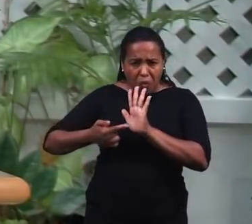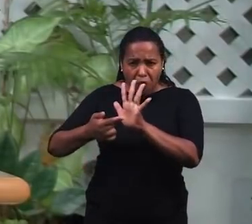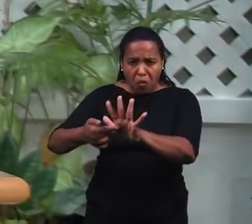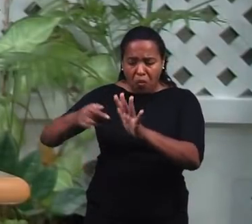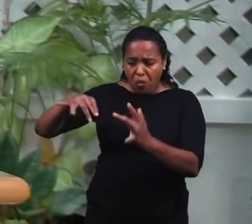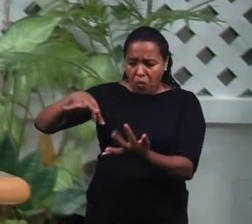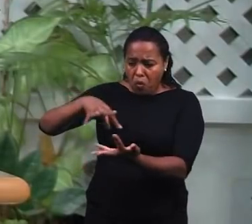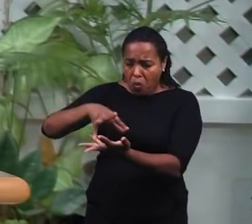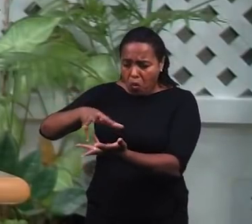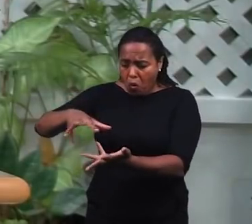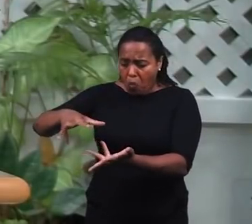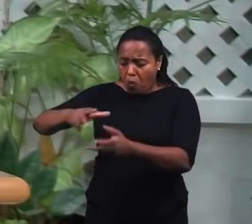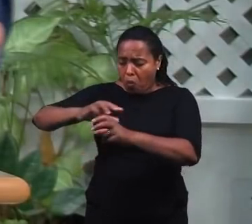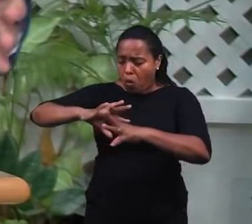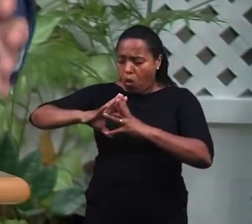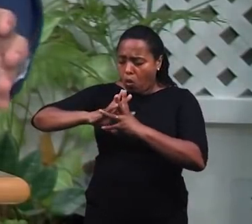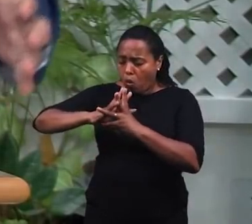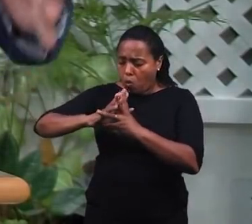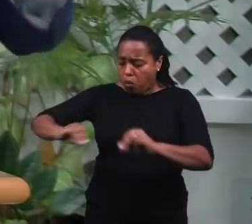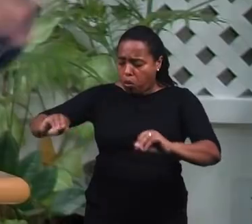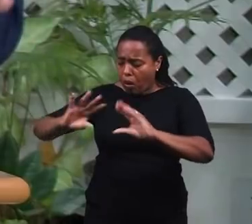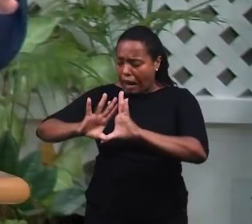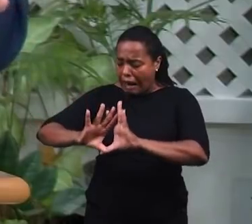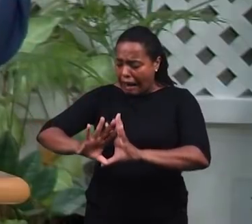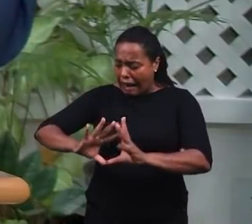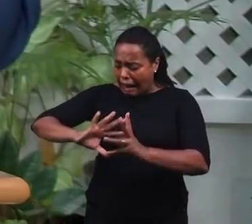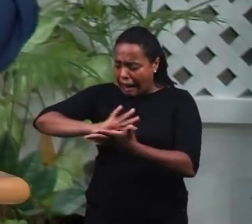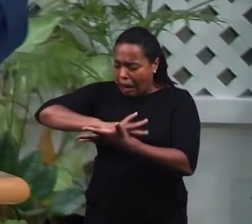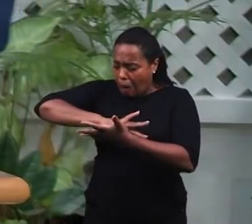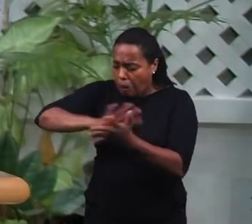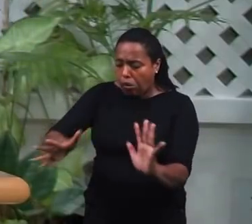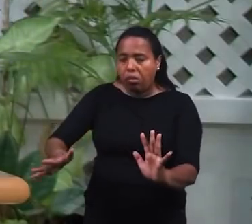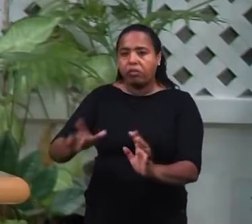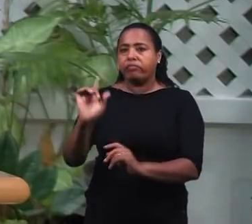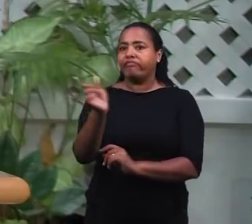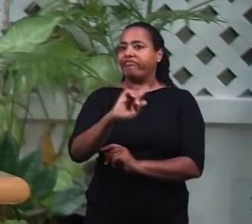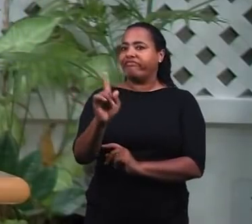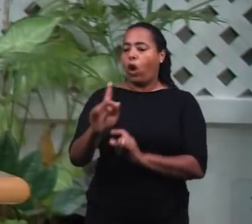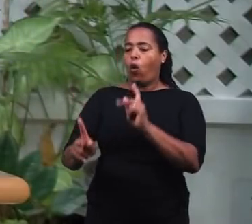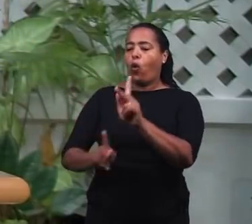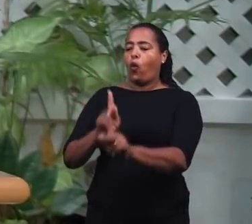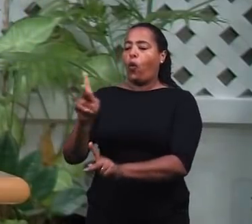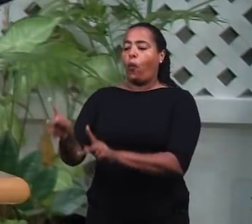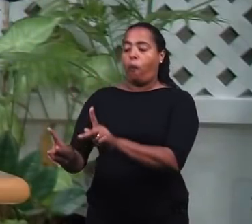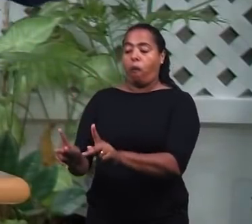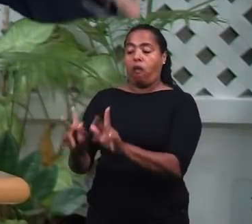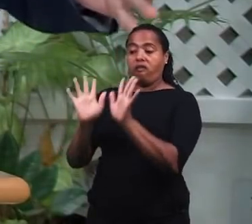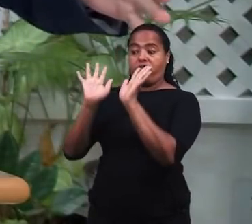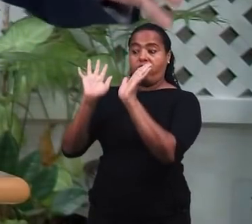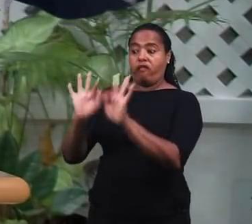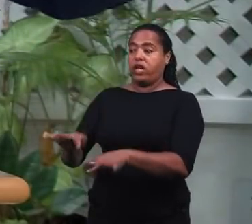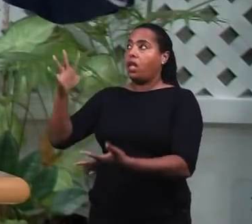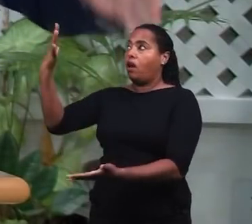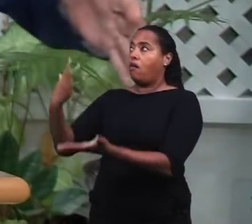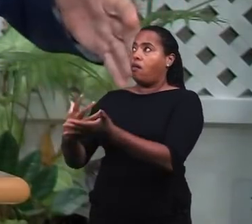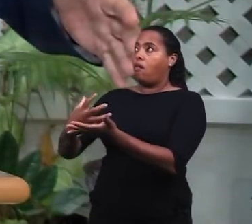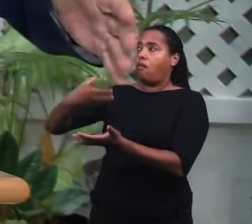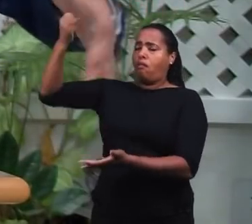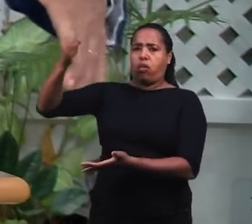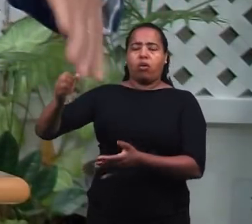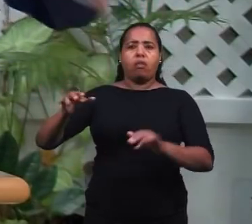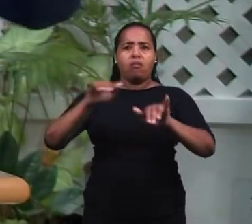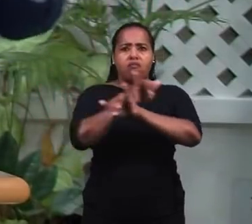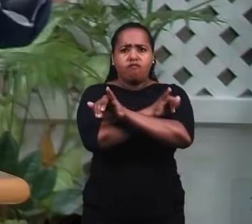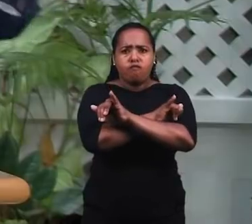acabar ali. Não. A igreja será arrebatada, ela será retirada. Os avisos que foram